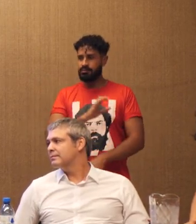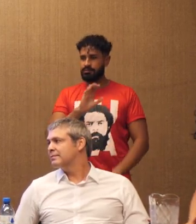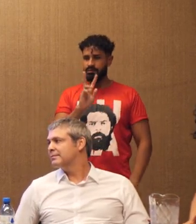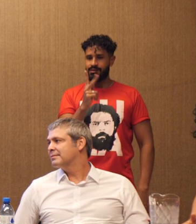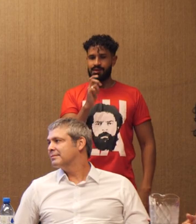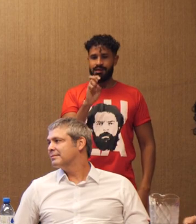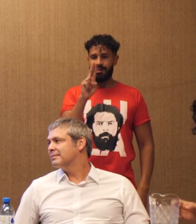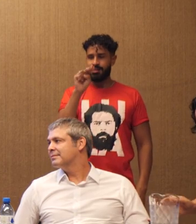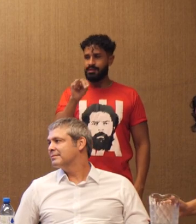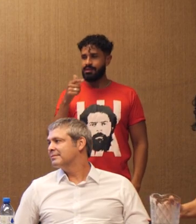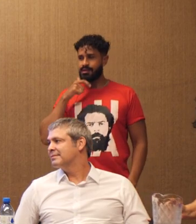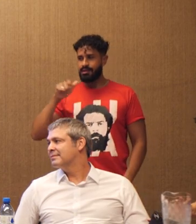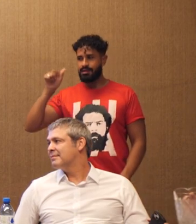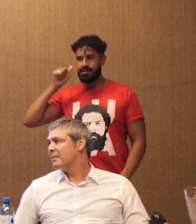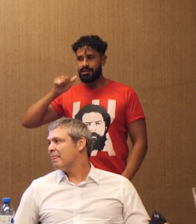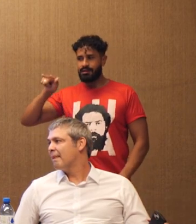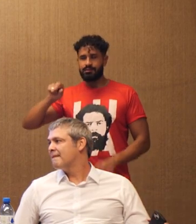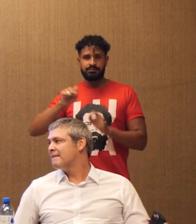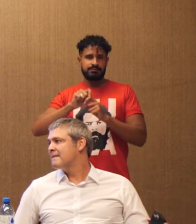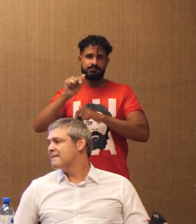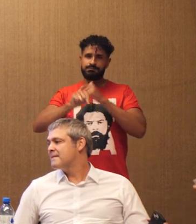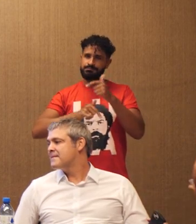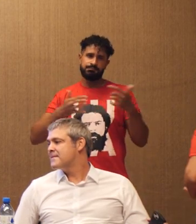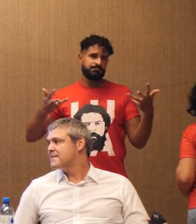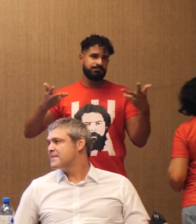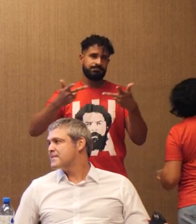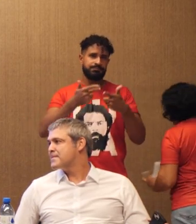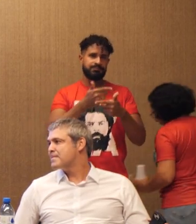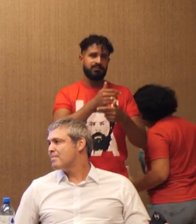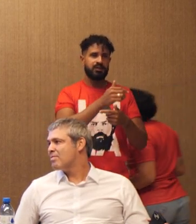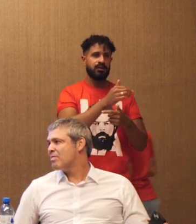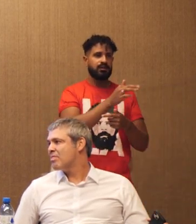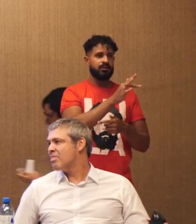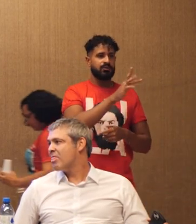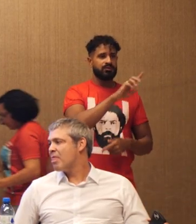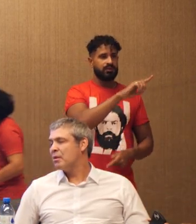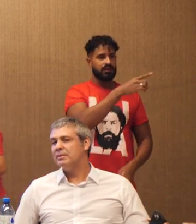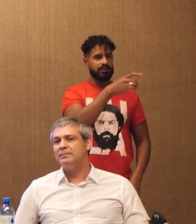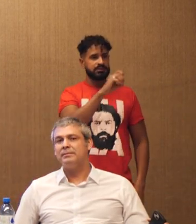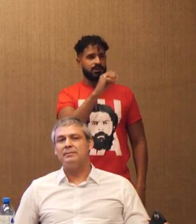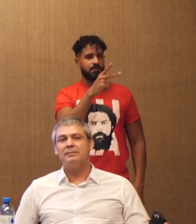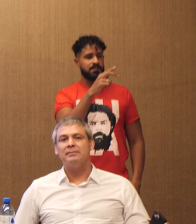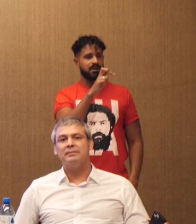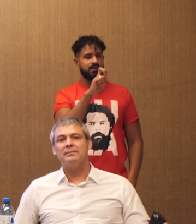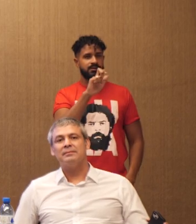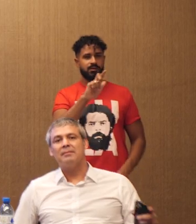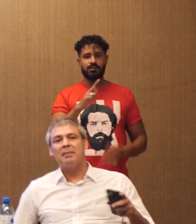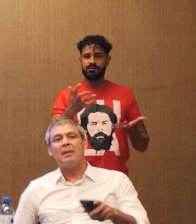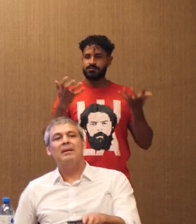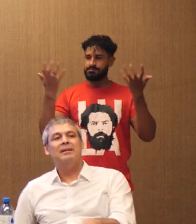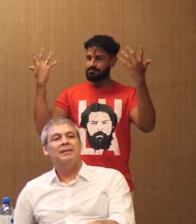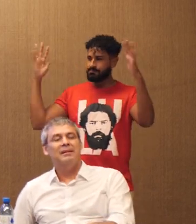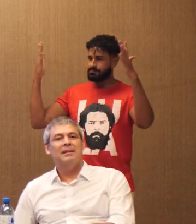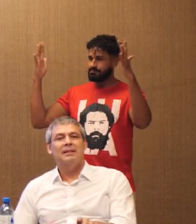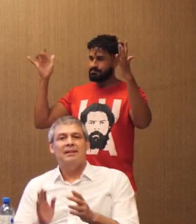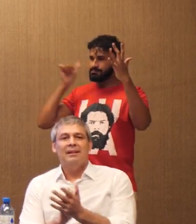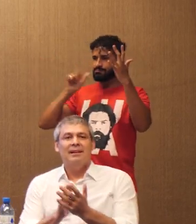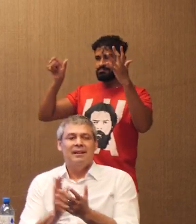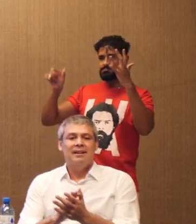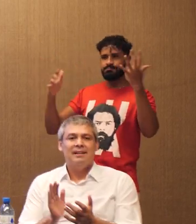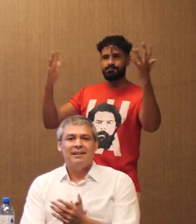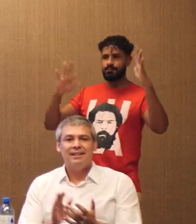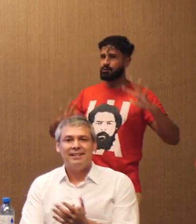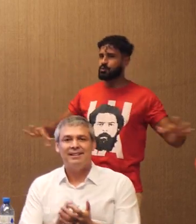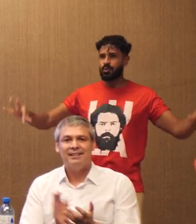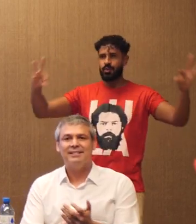Coutinho, que tem realizado um trabalho excelente na Fundação Perseu Abramo e que eu gostaria de aplaudir, aplaudindo ela, todas as